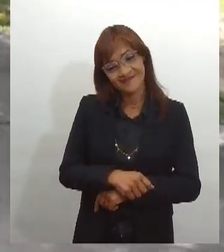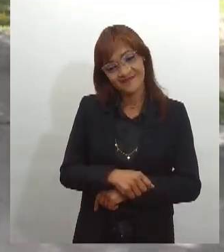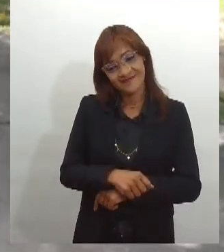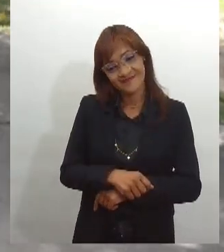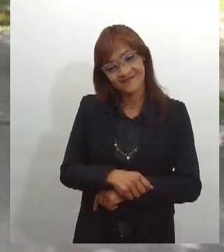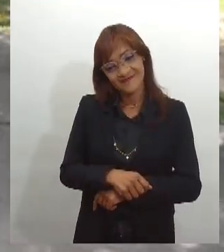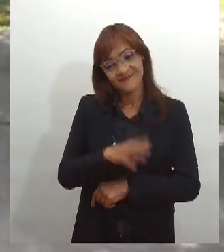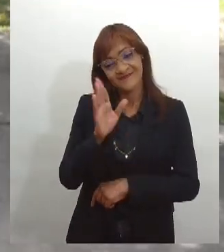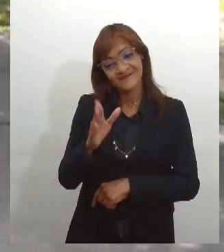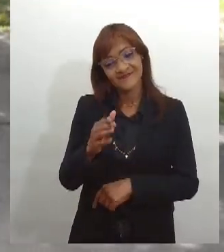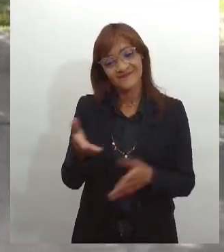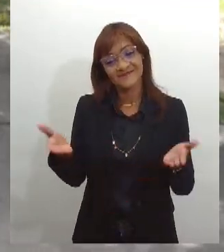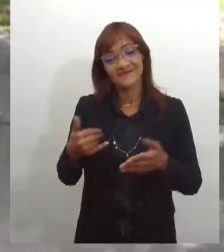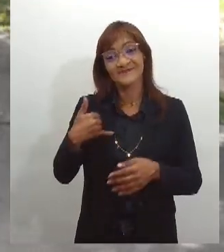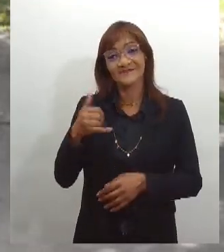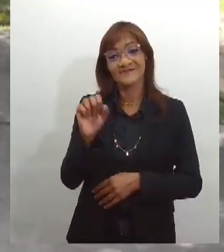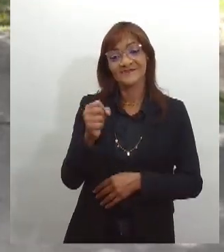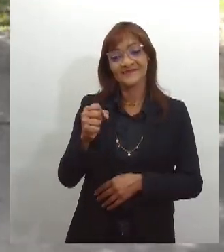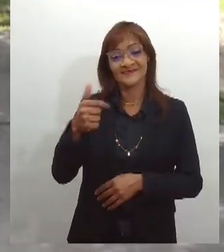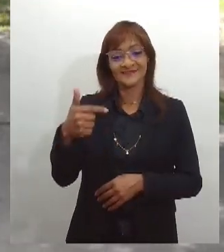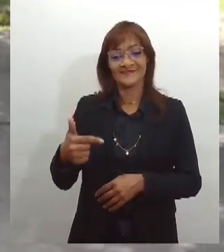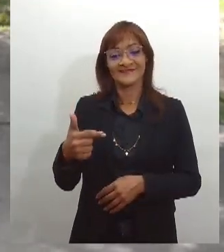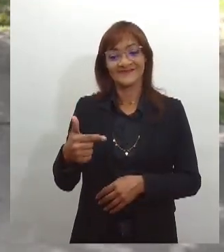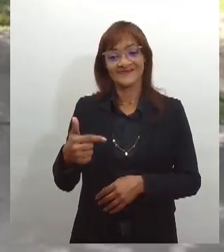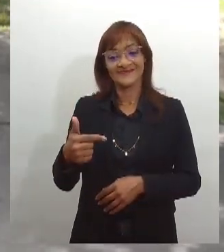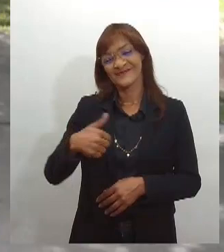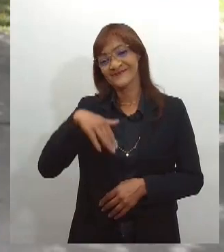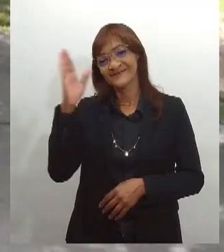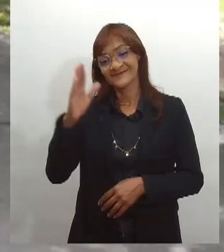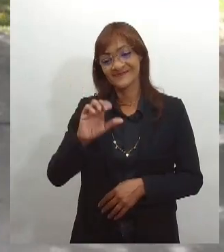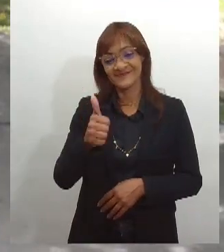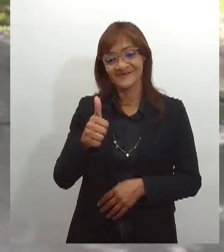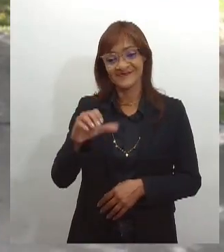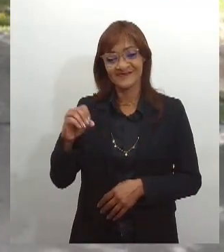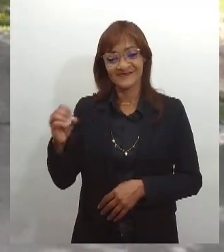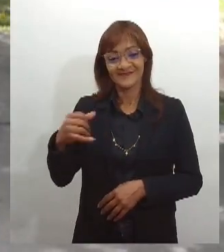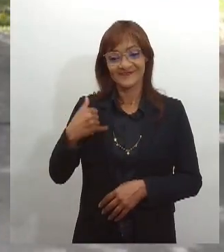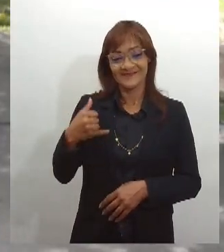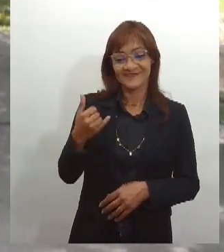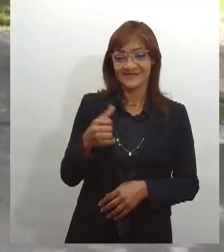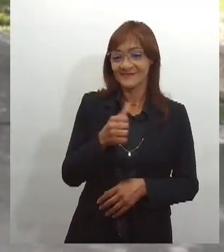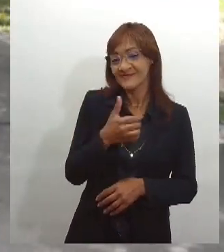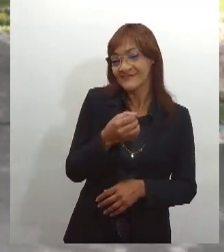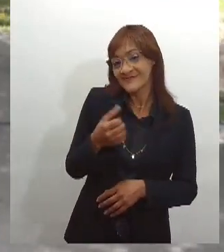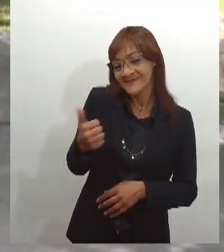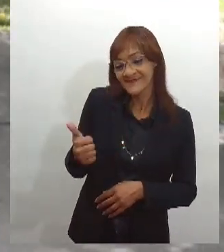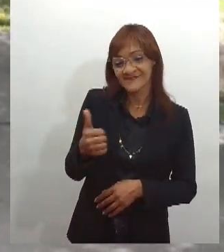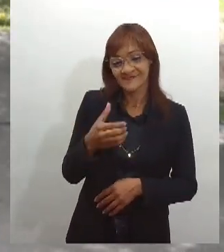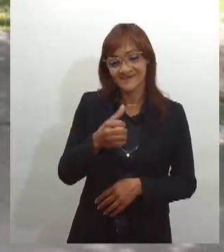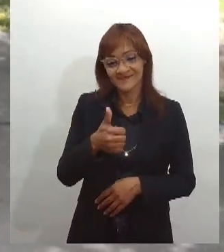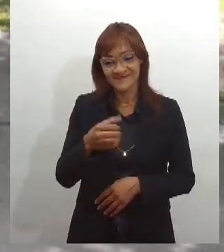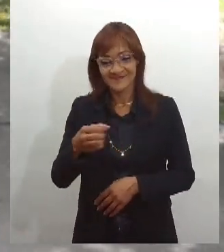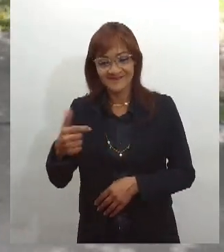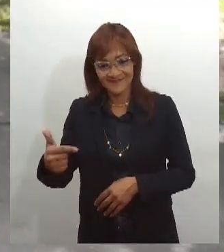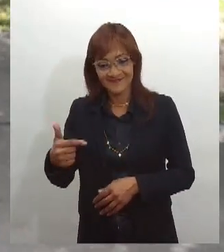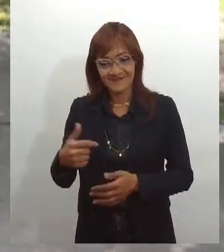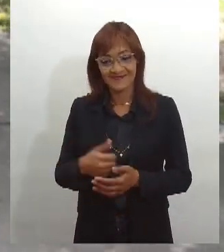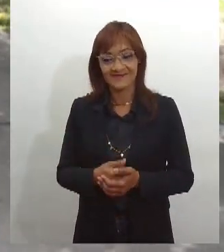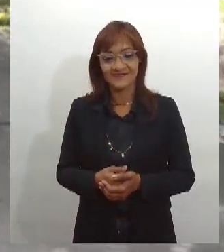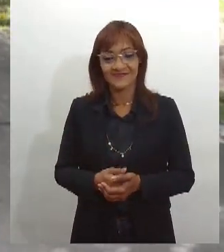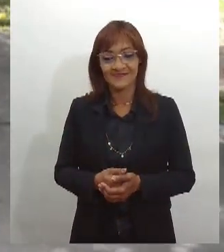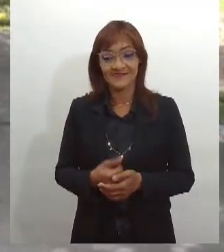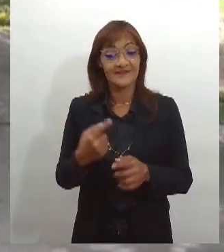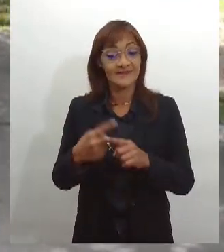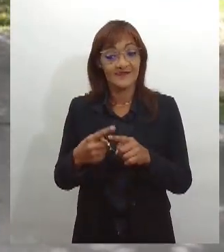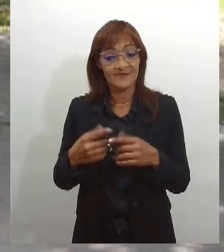82 anos e quero passar do 100. Né? 101, 102, que eu me cuido. Certo? Uma alimentação saudável